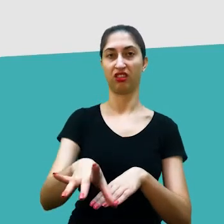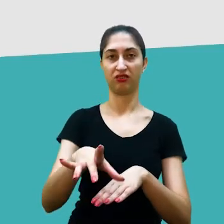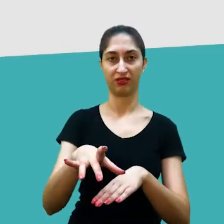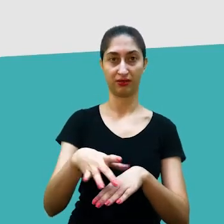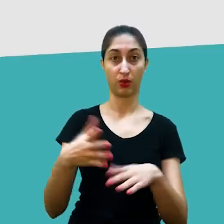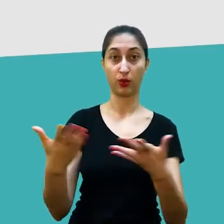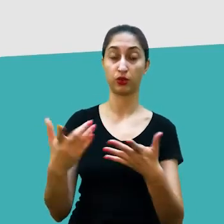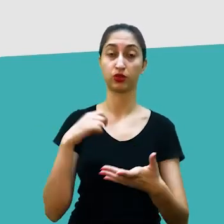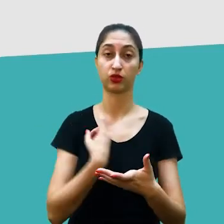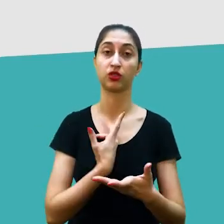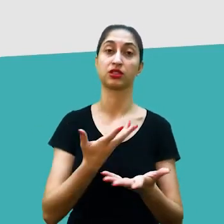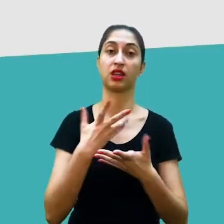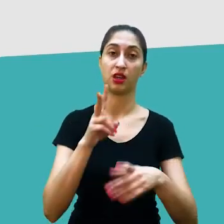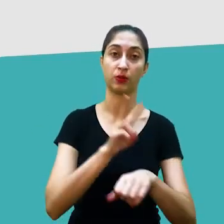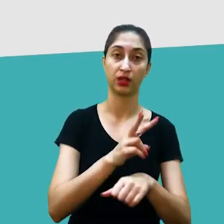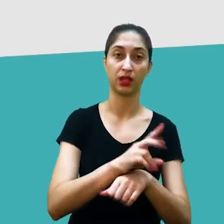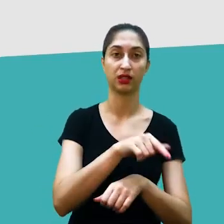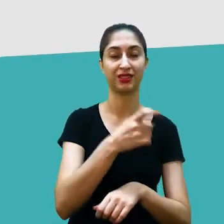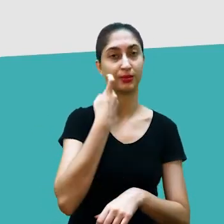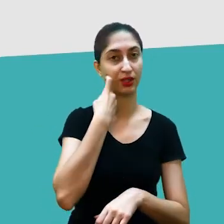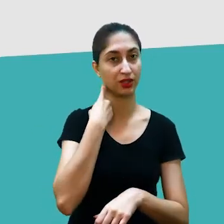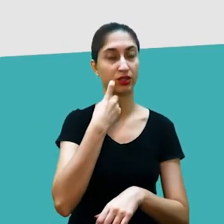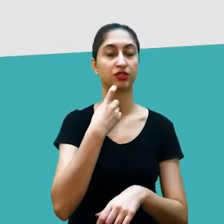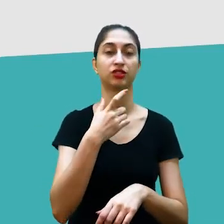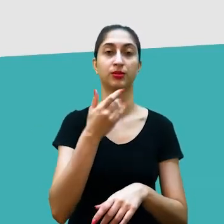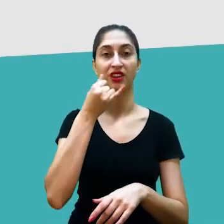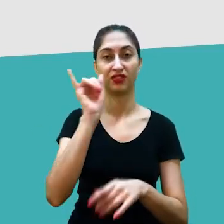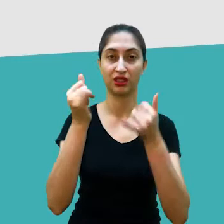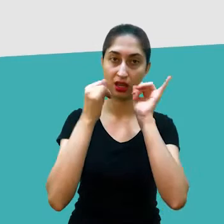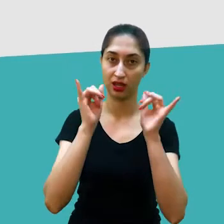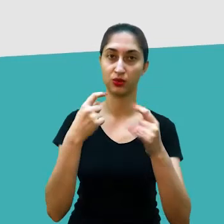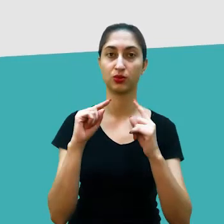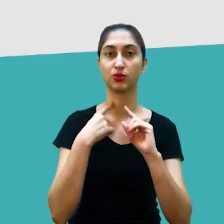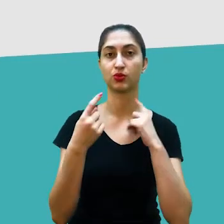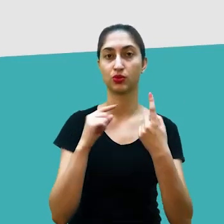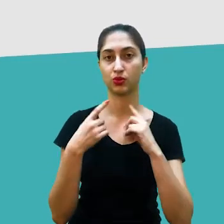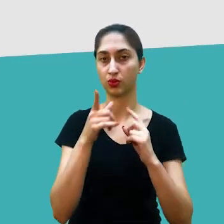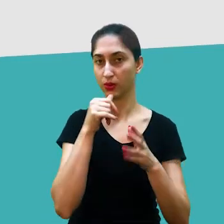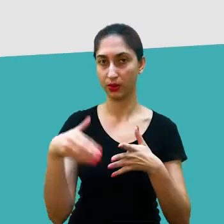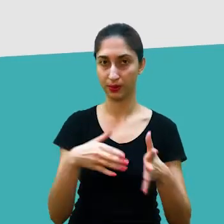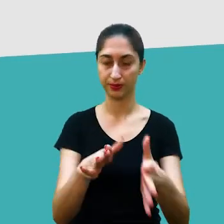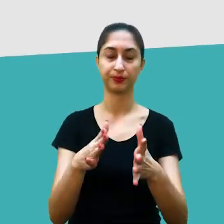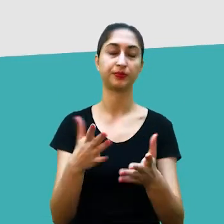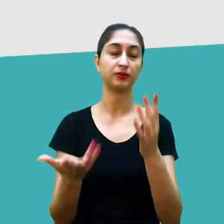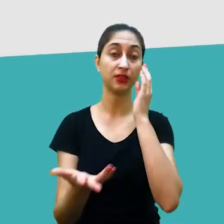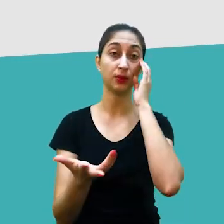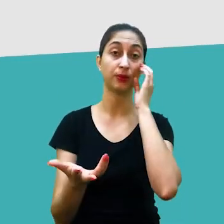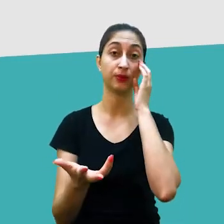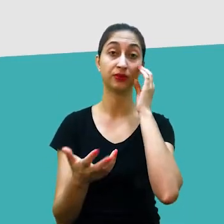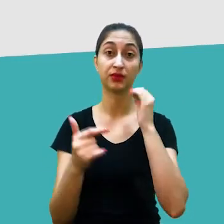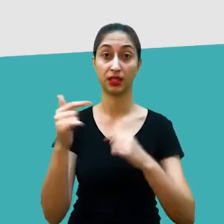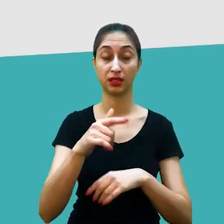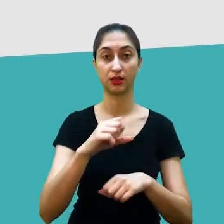né? E a mesma coisa da despoluição dos rios. Então, a indústria coureiro, ela logo no princípio, ela começou a